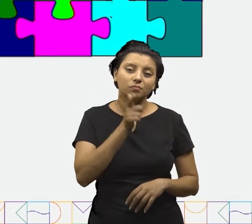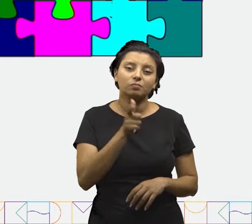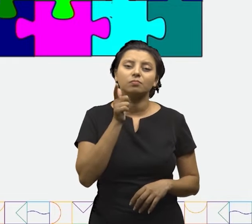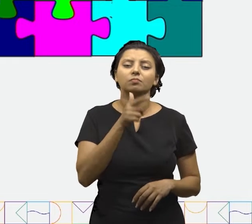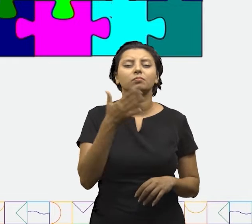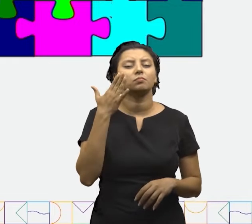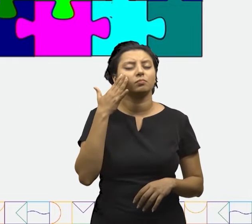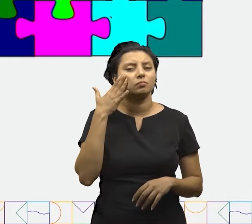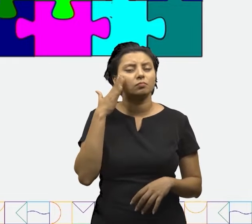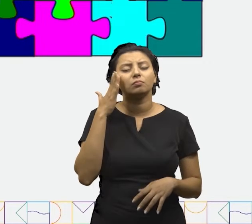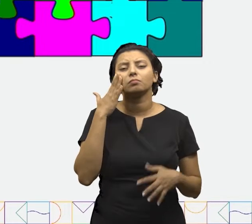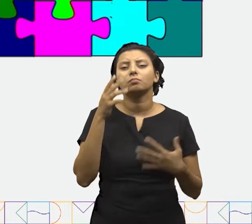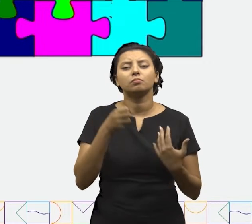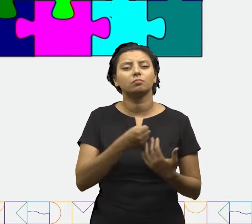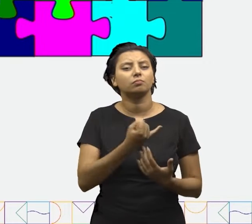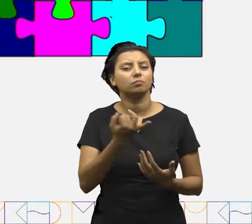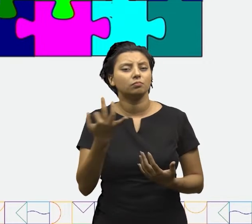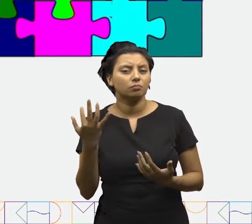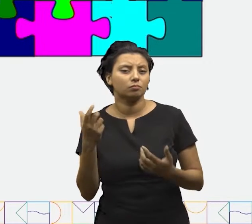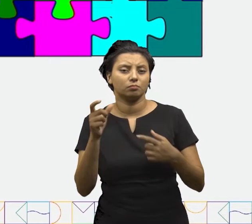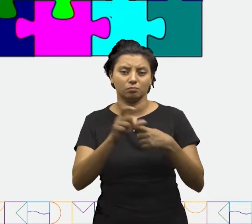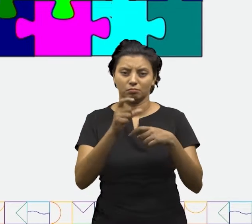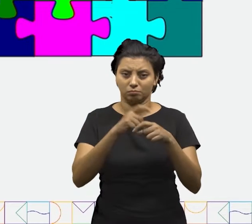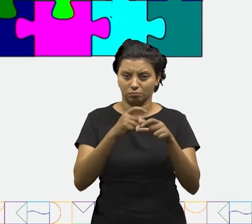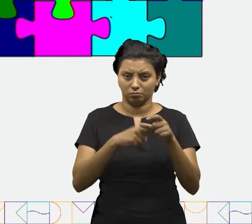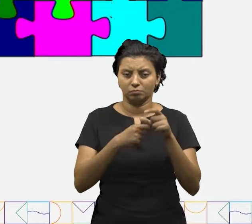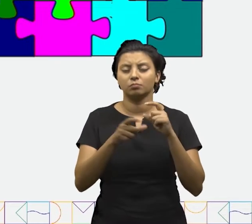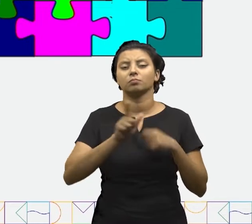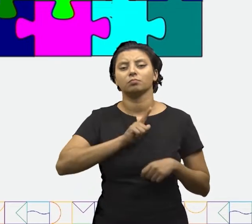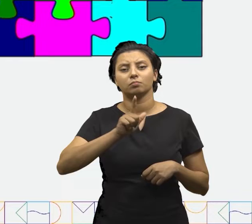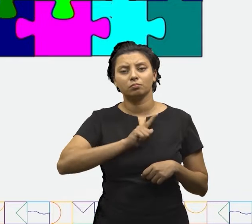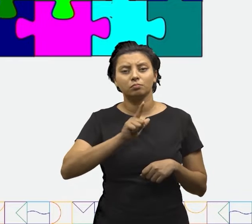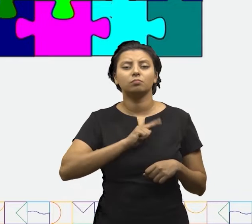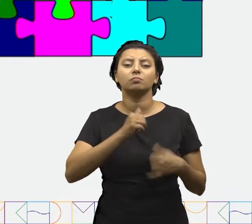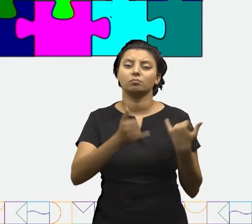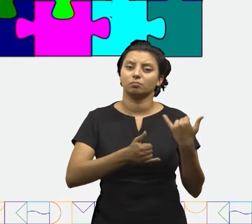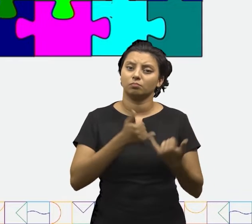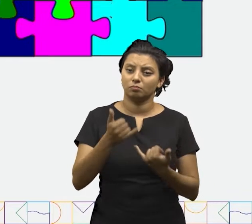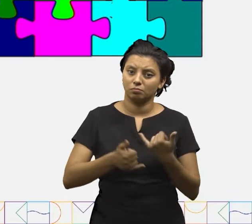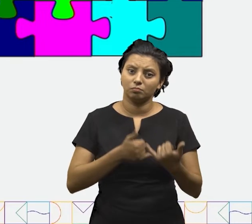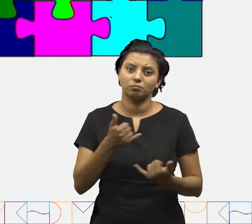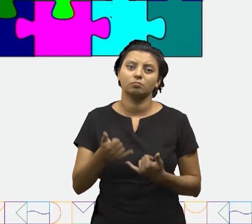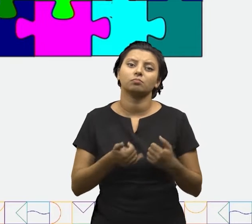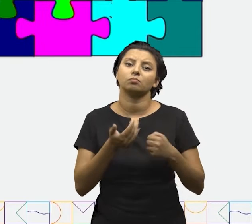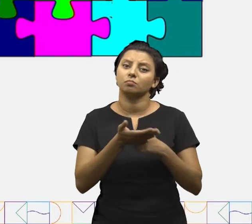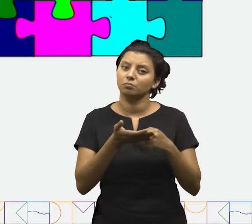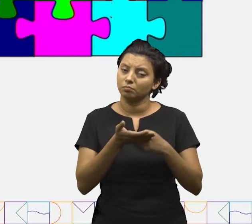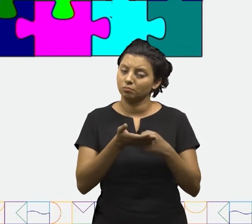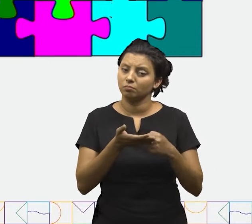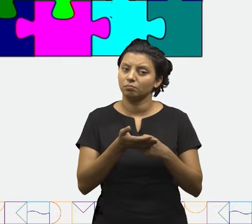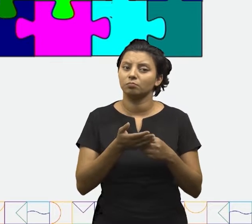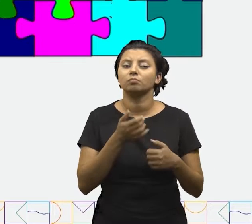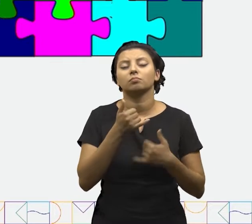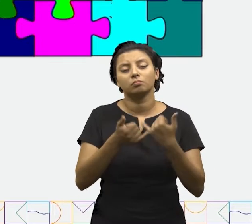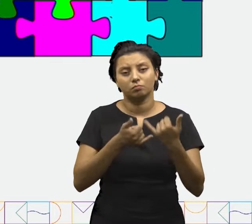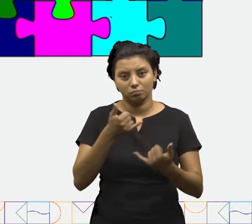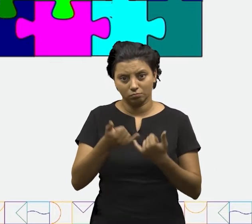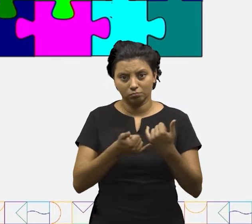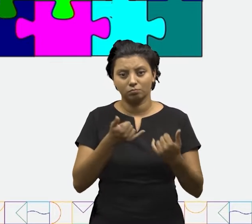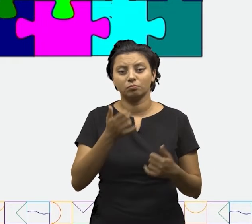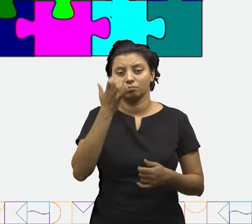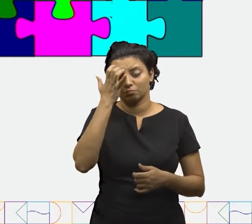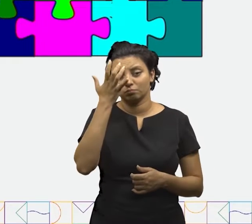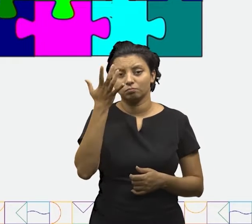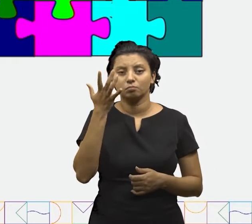conseguimos saber quantas peças teríamos nesse jogo de nível difícil. O quebra-cabeça de